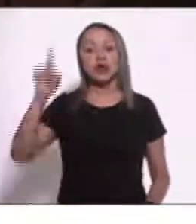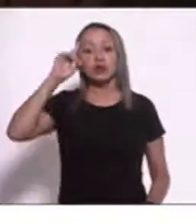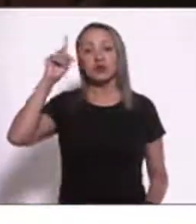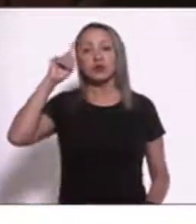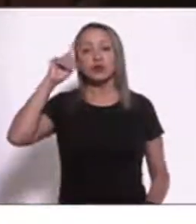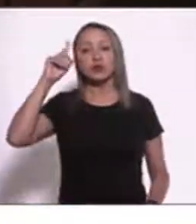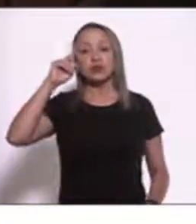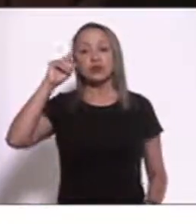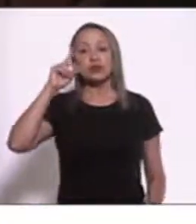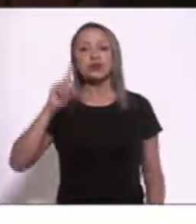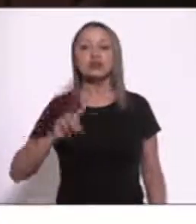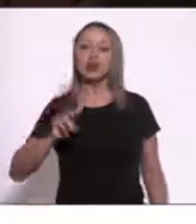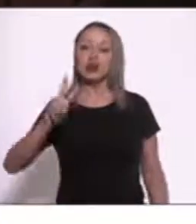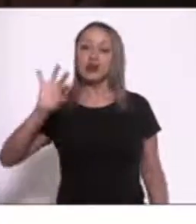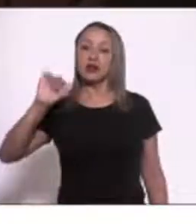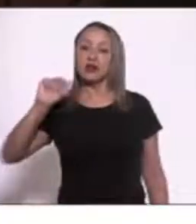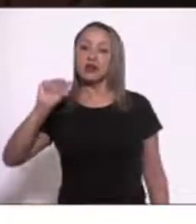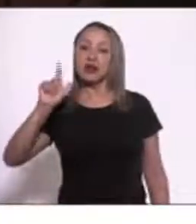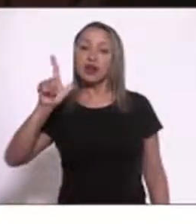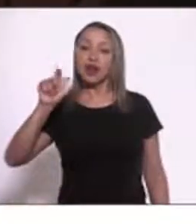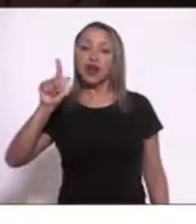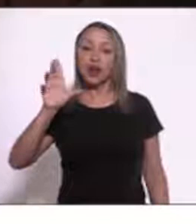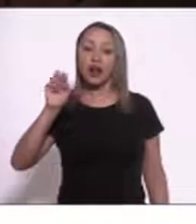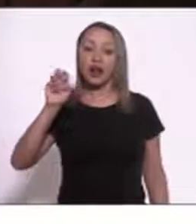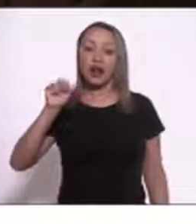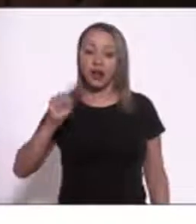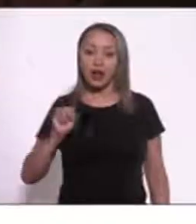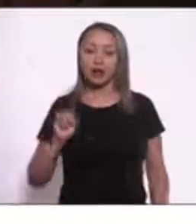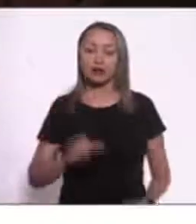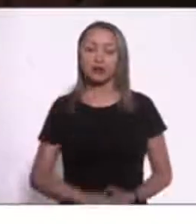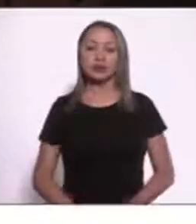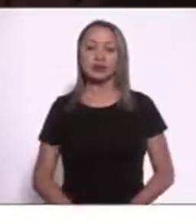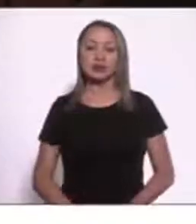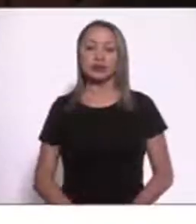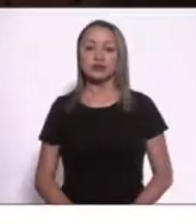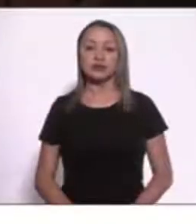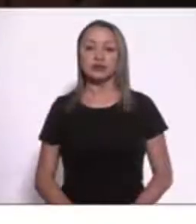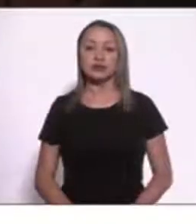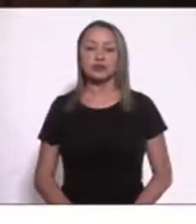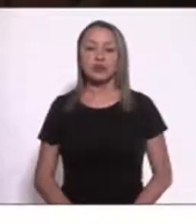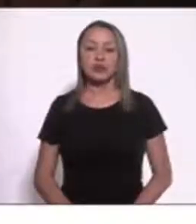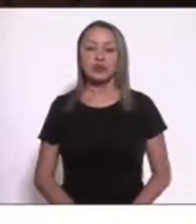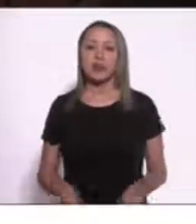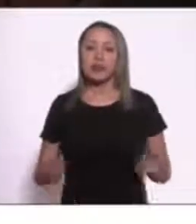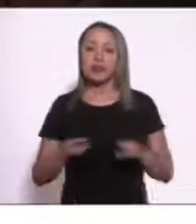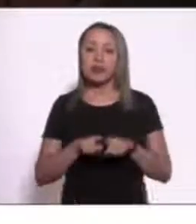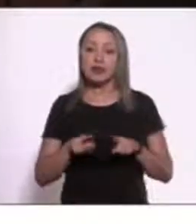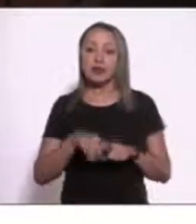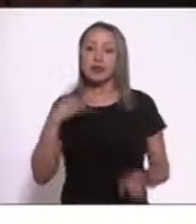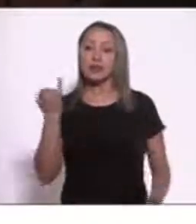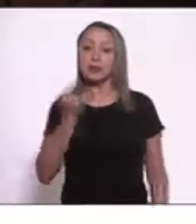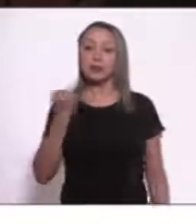da região metropolitana do Estado com a região dos Lagos. Vale ressaltar,